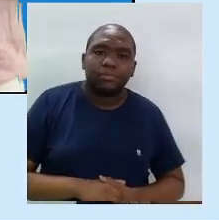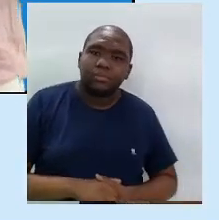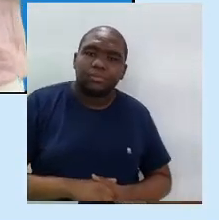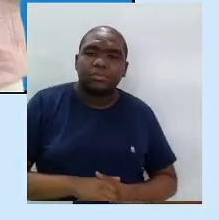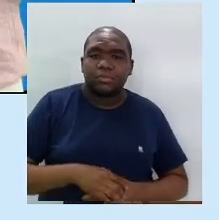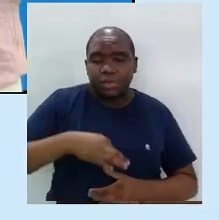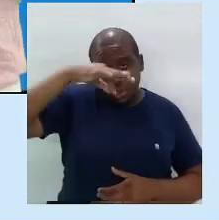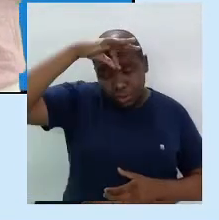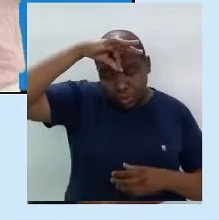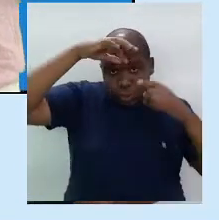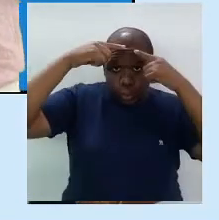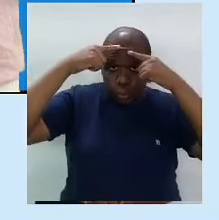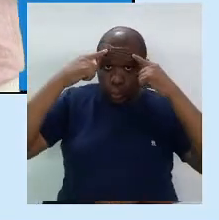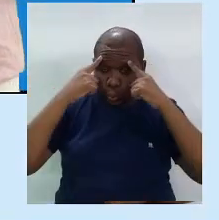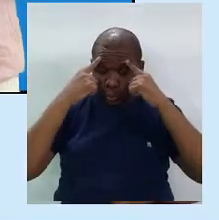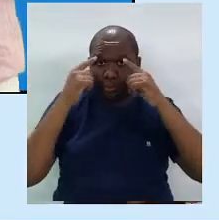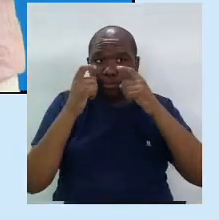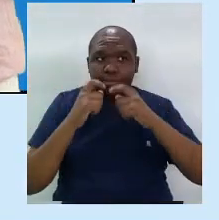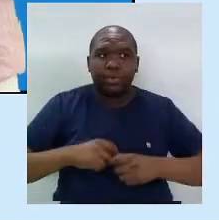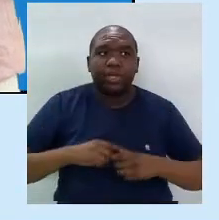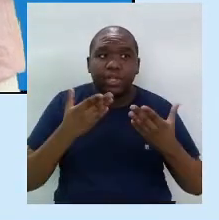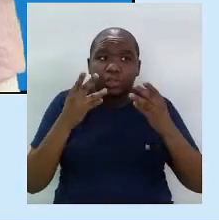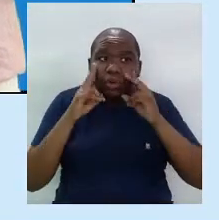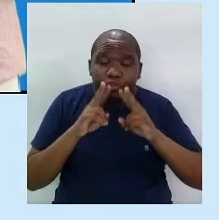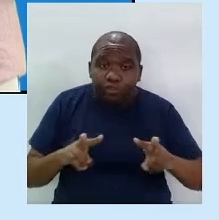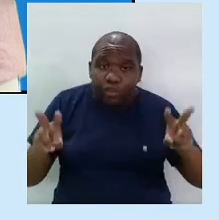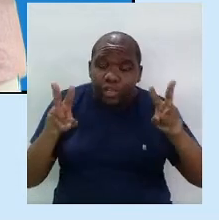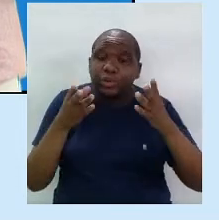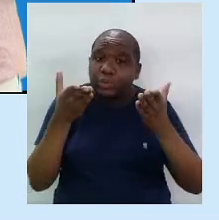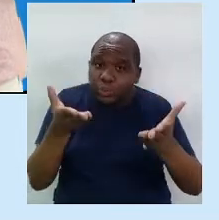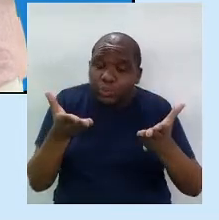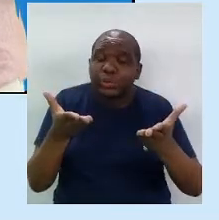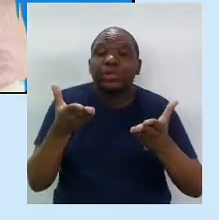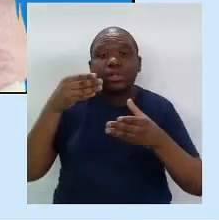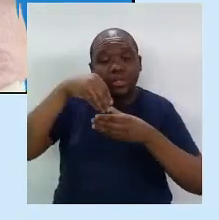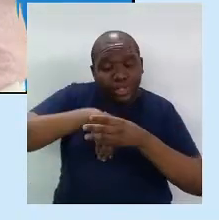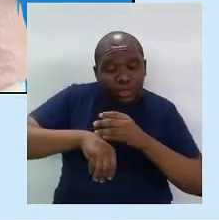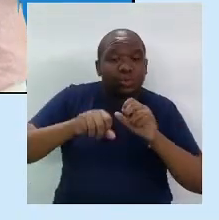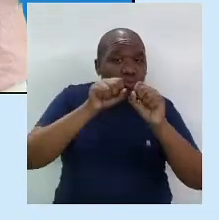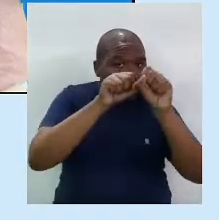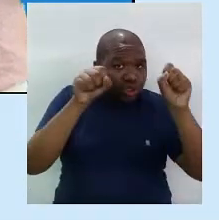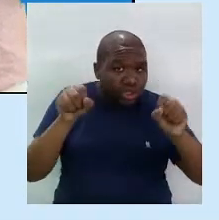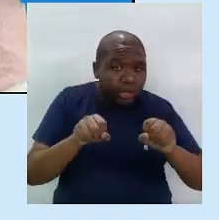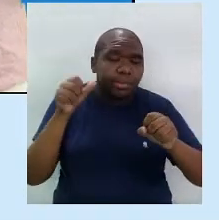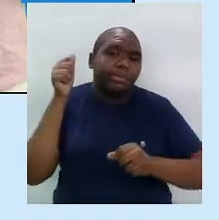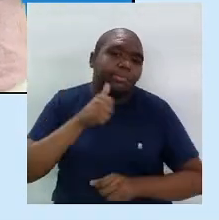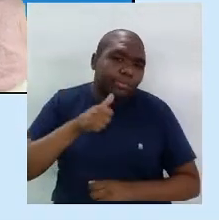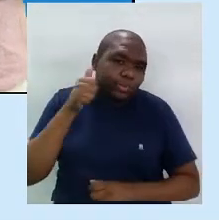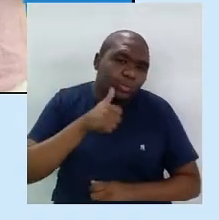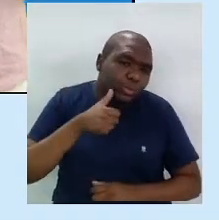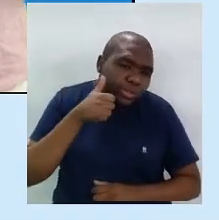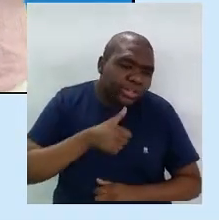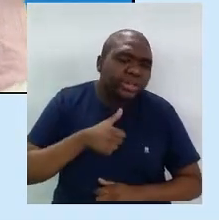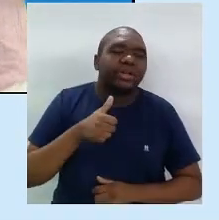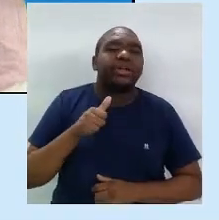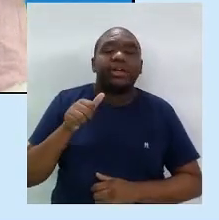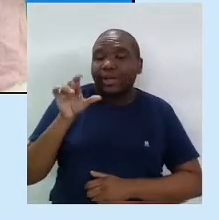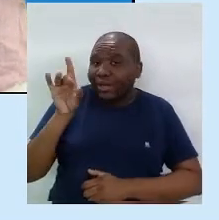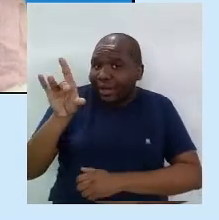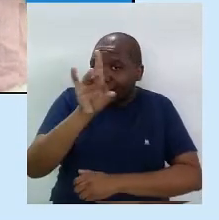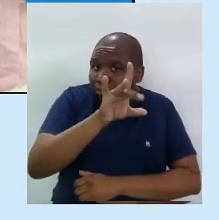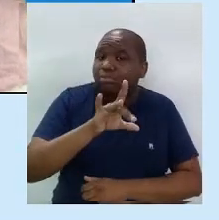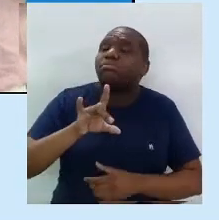lábios maiores. Isso aí, essa imagem que vocês estão vendo, é justamente do sistema reprodutor feminino,